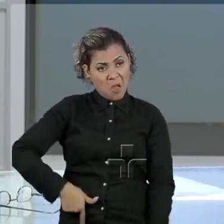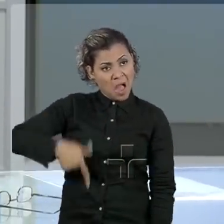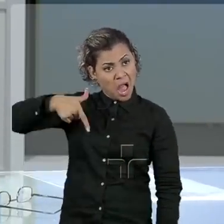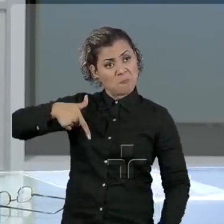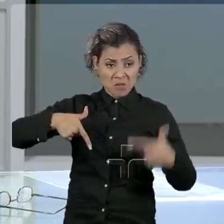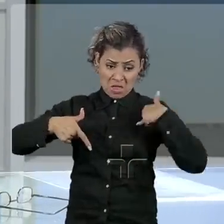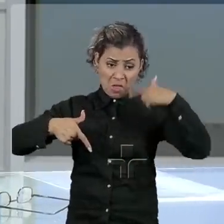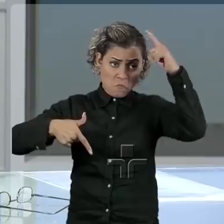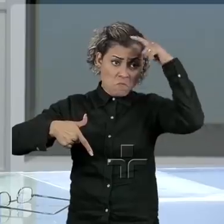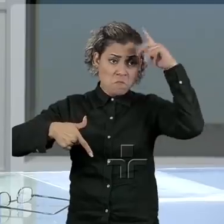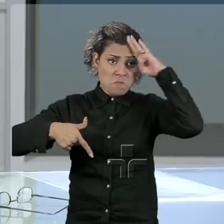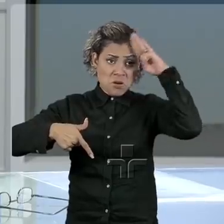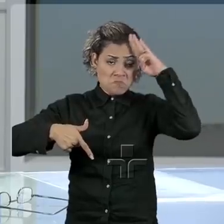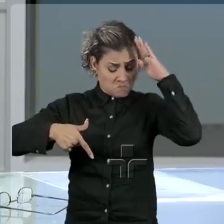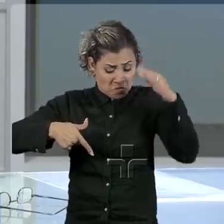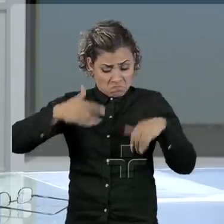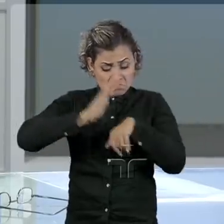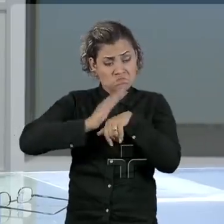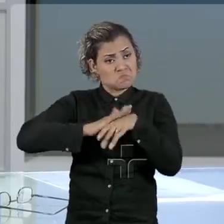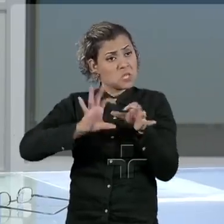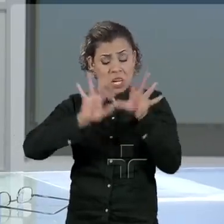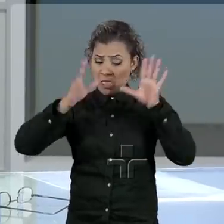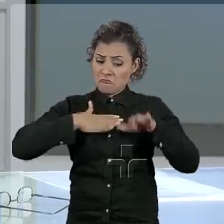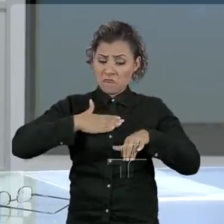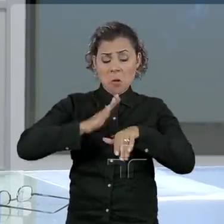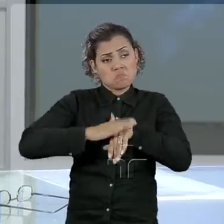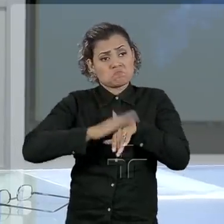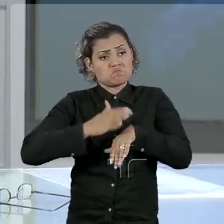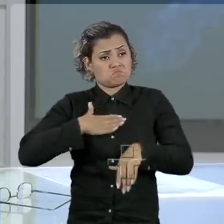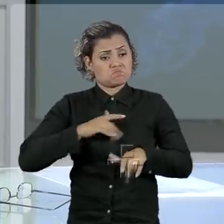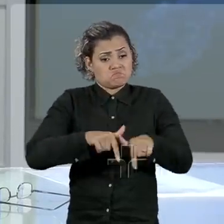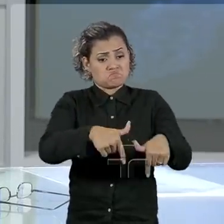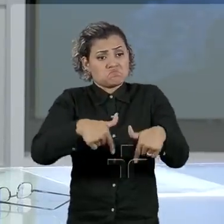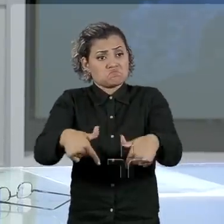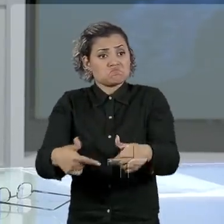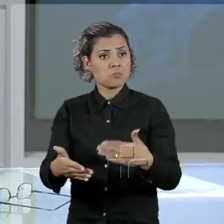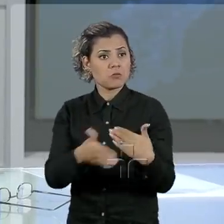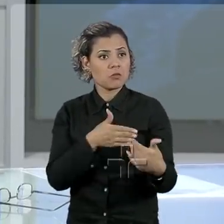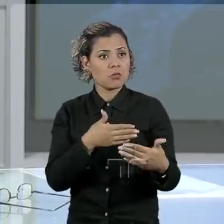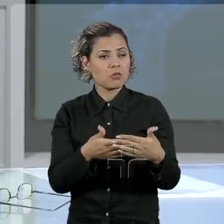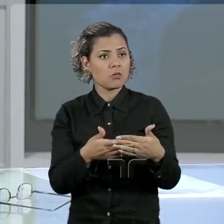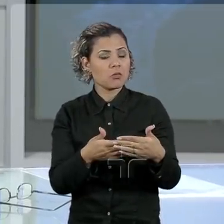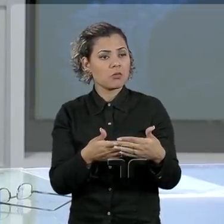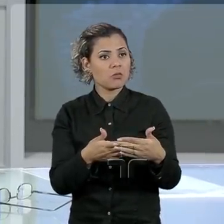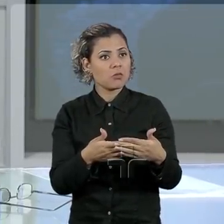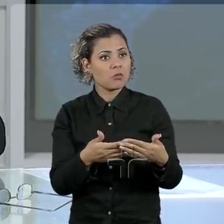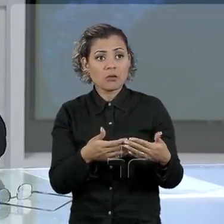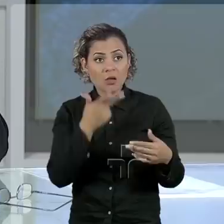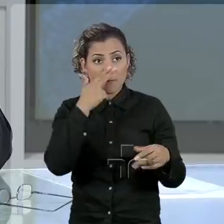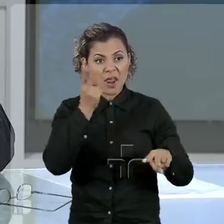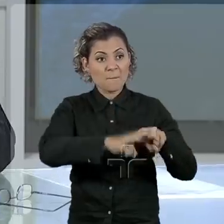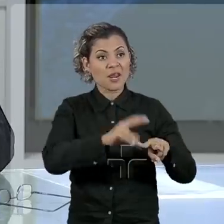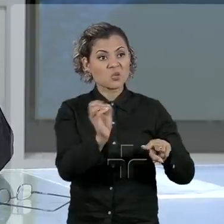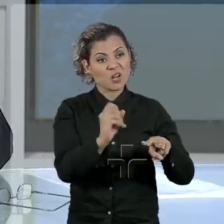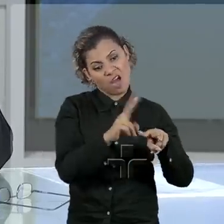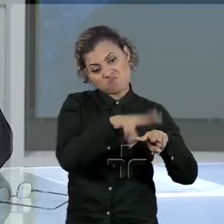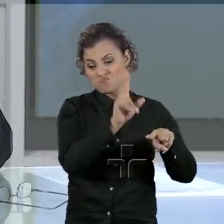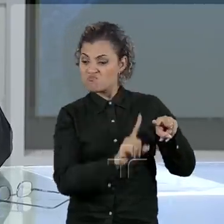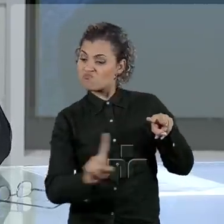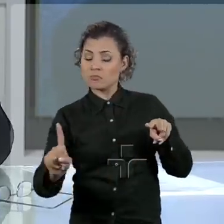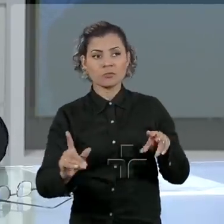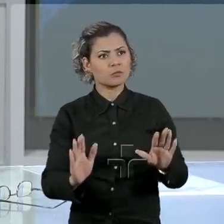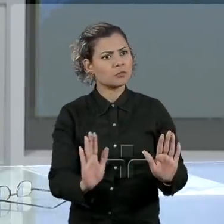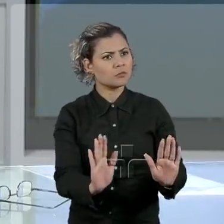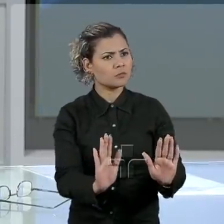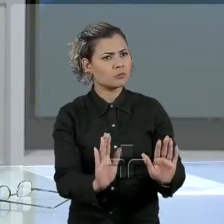sou um militar, eu posso fazer o que eu quero, porque aí vai lá para o Superior Tribunal Militar e eles me tiram da cadeia. Agora, ficar na cadeia ou